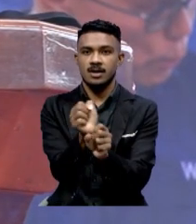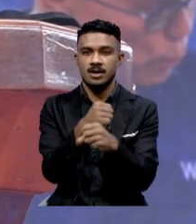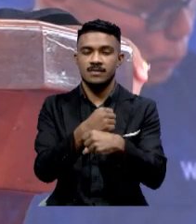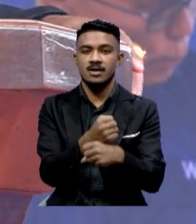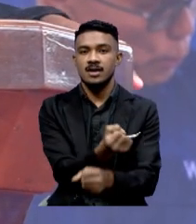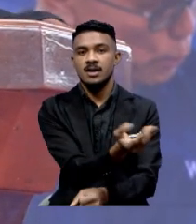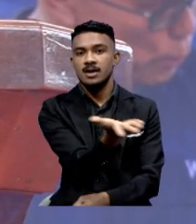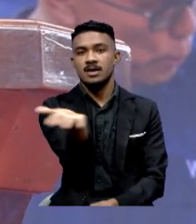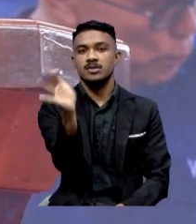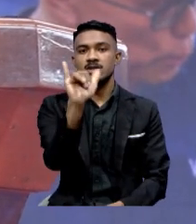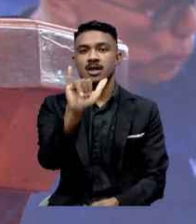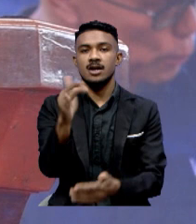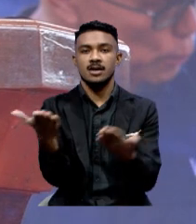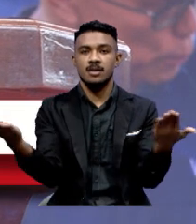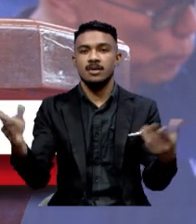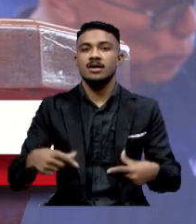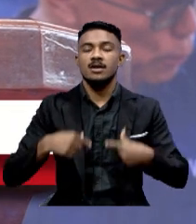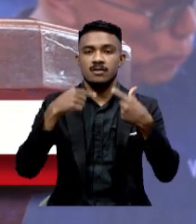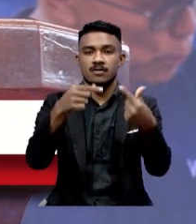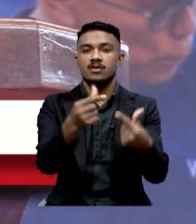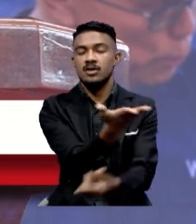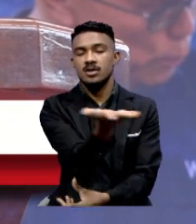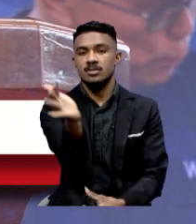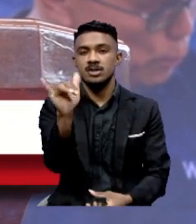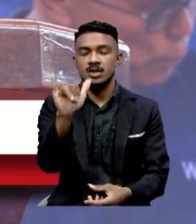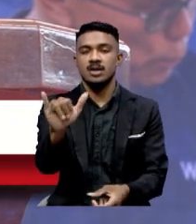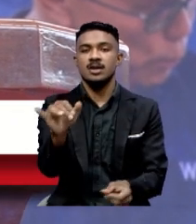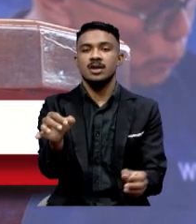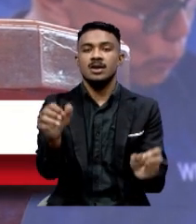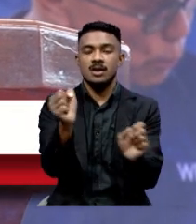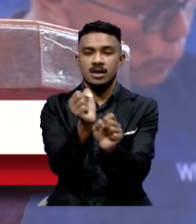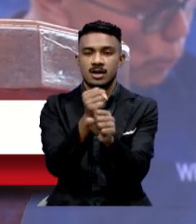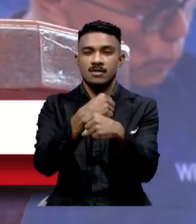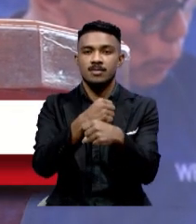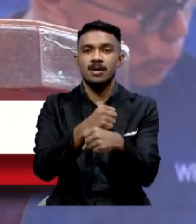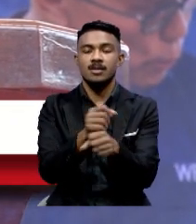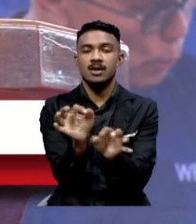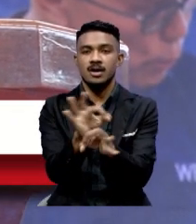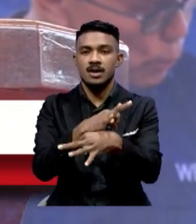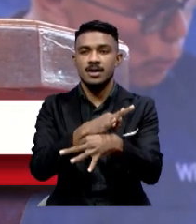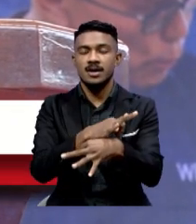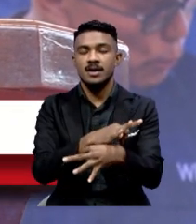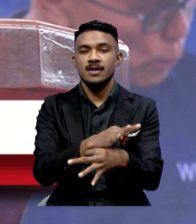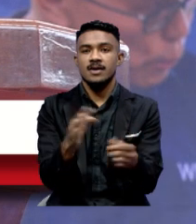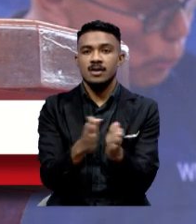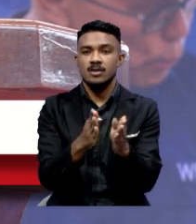Itabot sira na befo itabot sira café para sobo cada hectare ida itabot sira